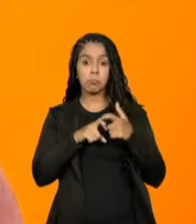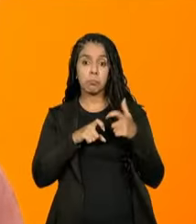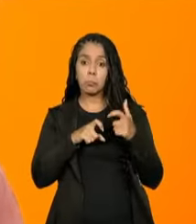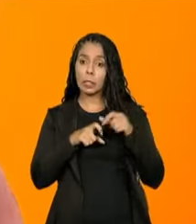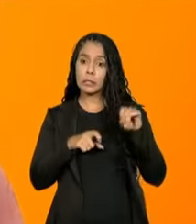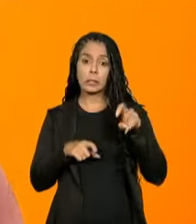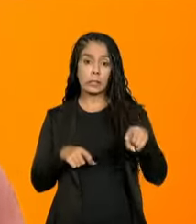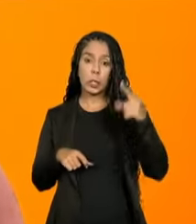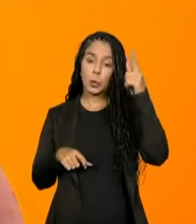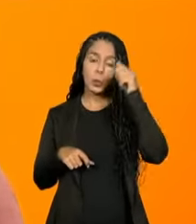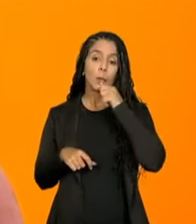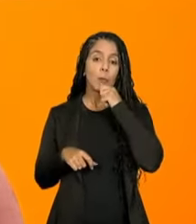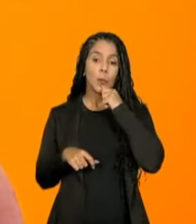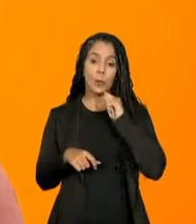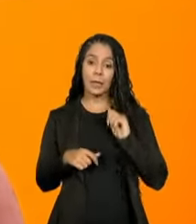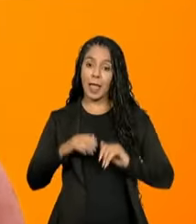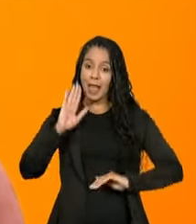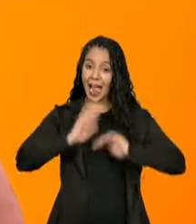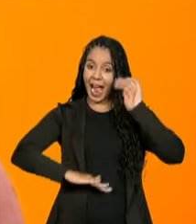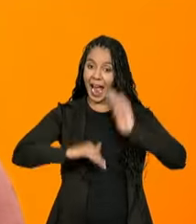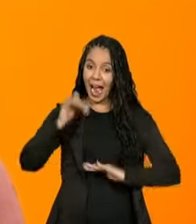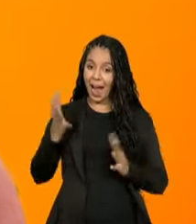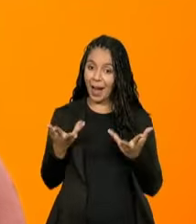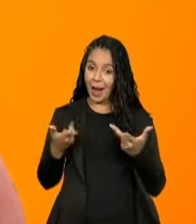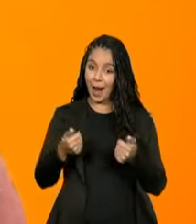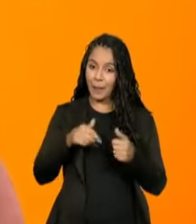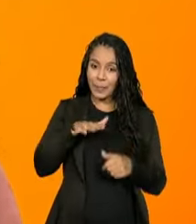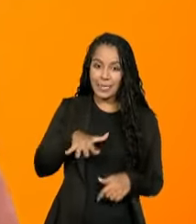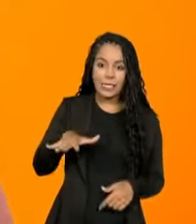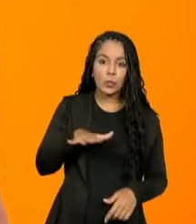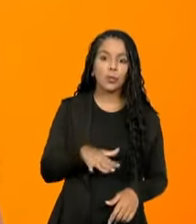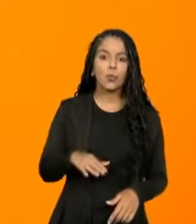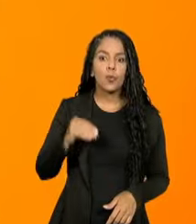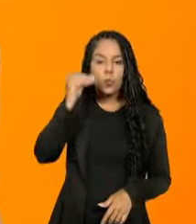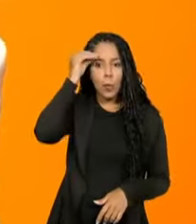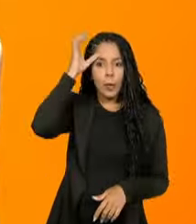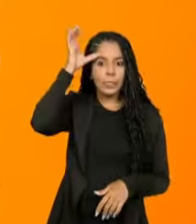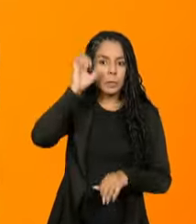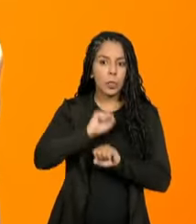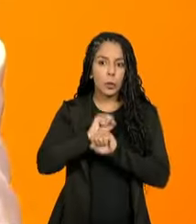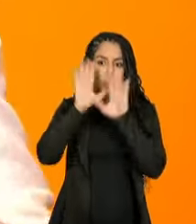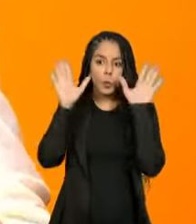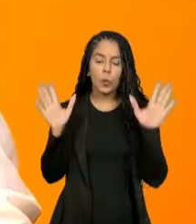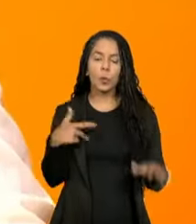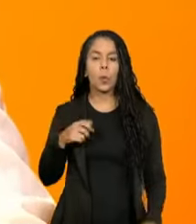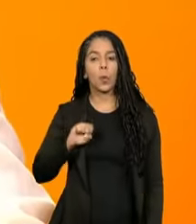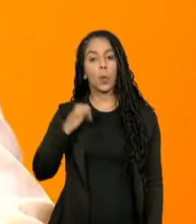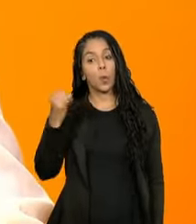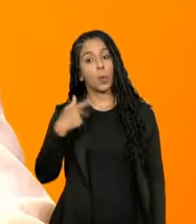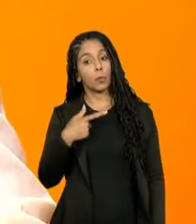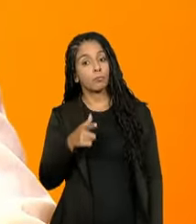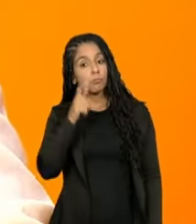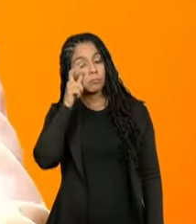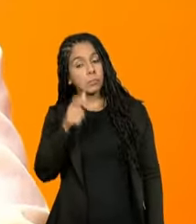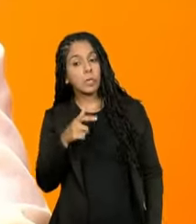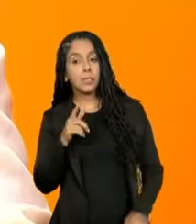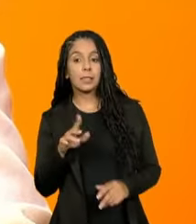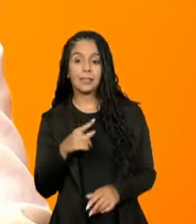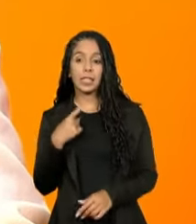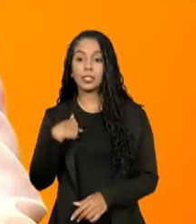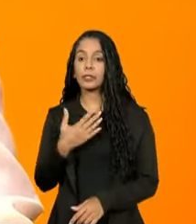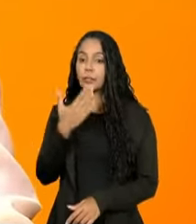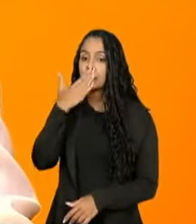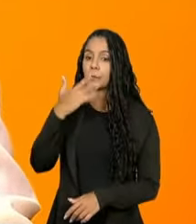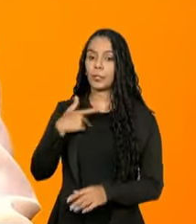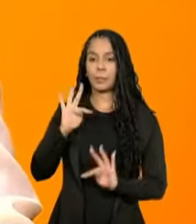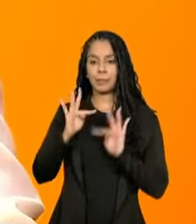ele não tem uma habilidade específica nessa área, um conhecimento muito claro ou uma intenção em relação a esse perfil de tratamento, muitas vezes